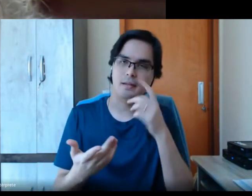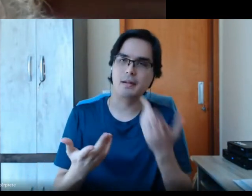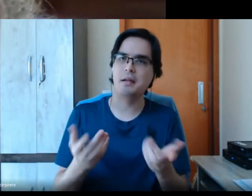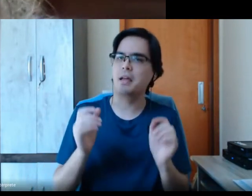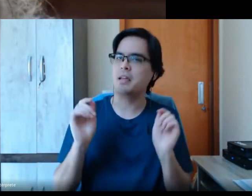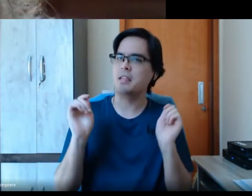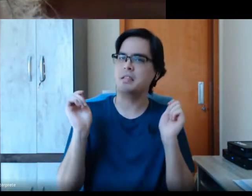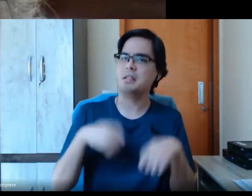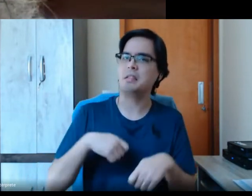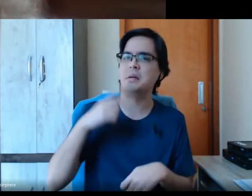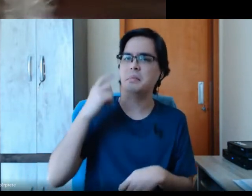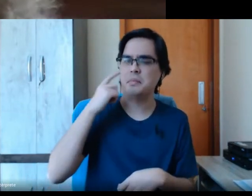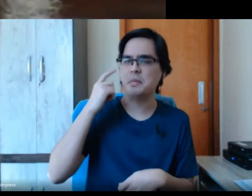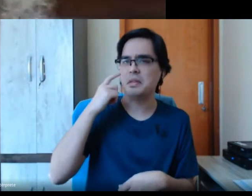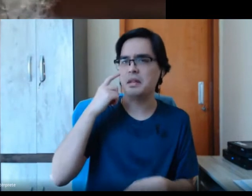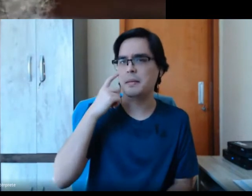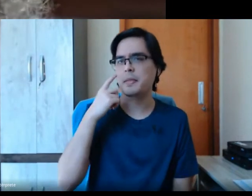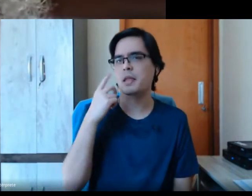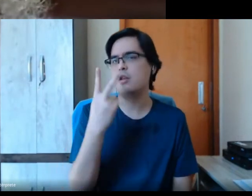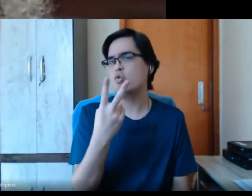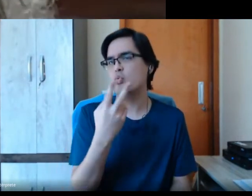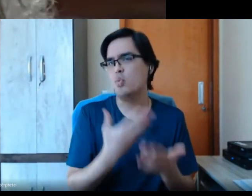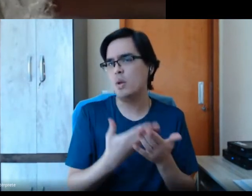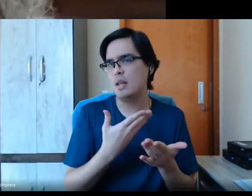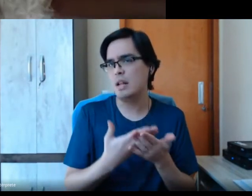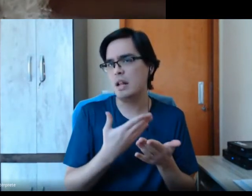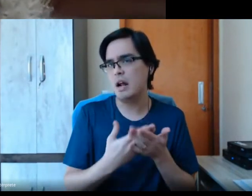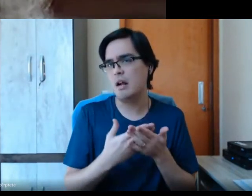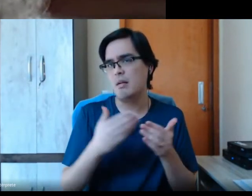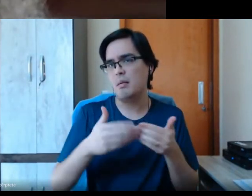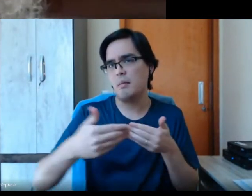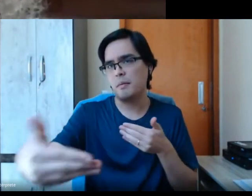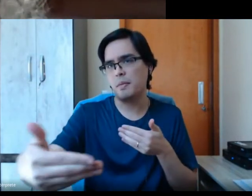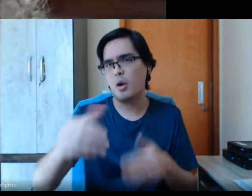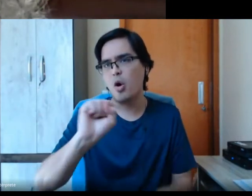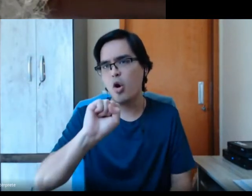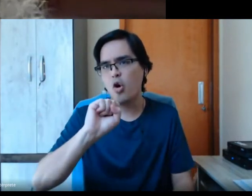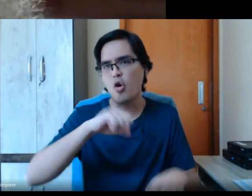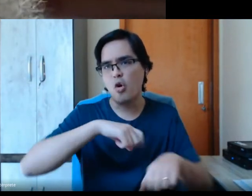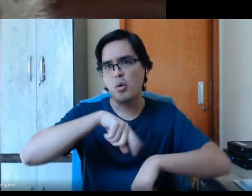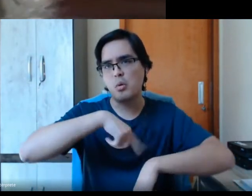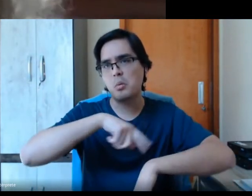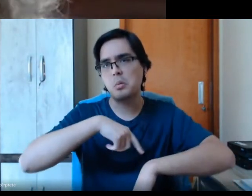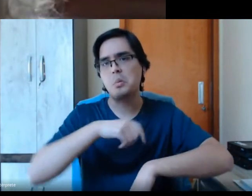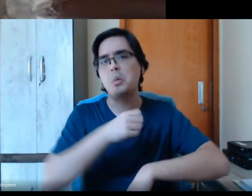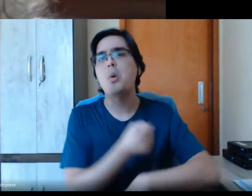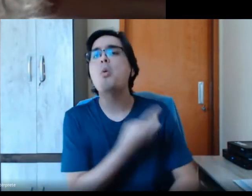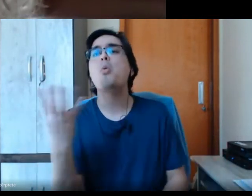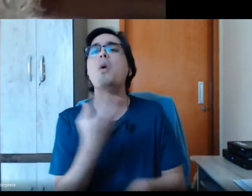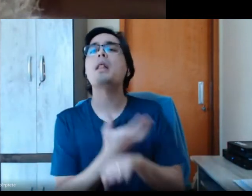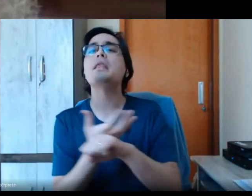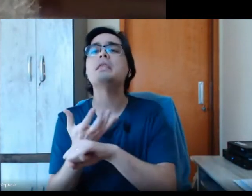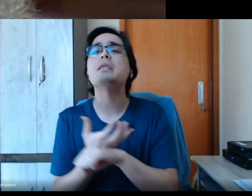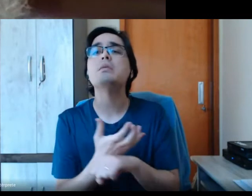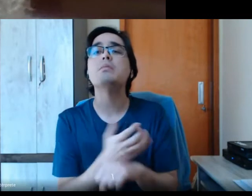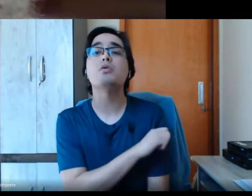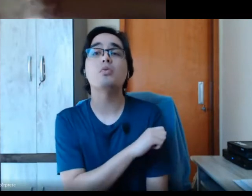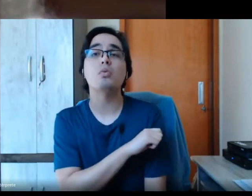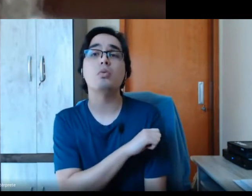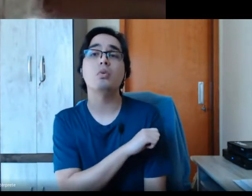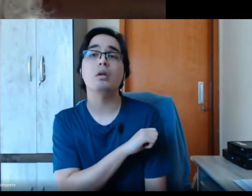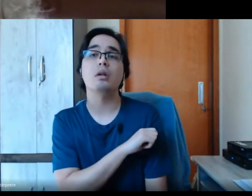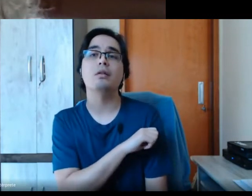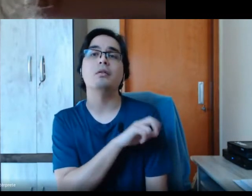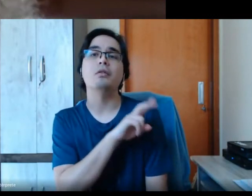síncronos, enfim, são essas as atividades que têm previstas. E o professor, eu discordo um pouco dessa ideia de que ele não vai